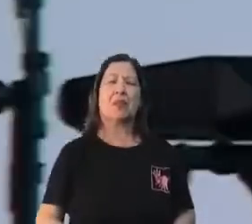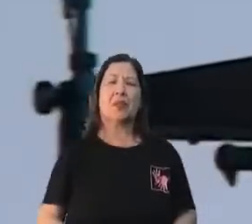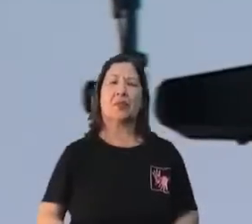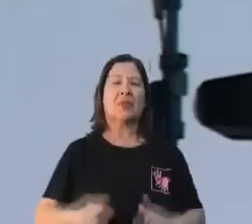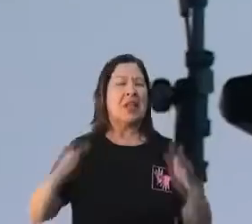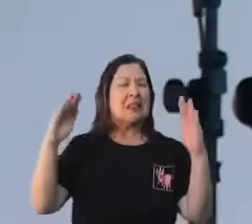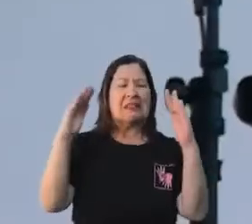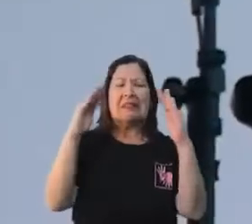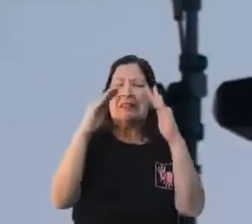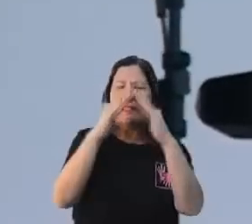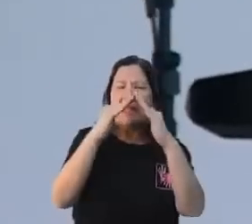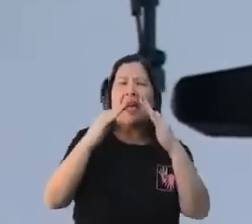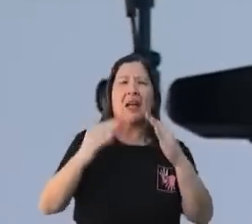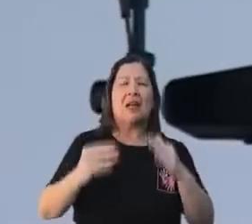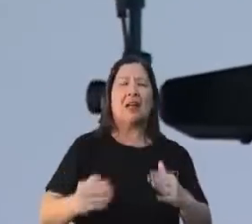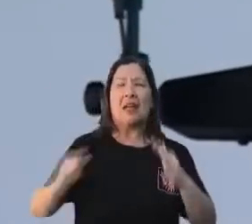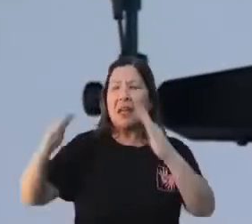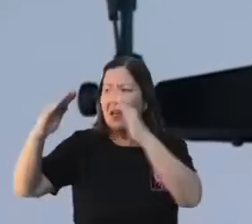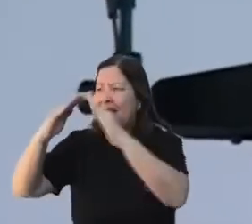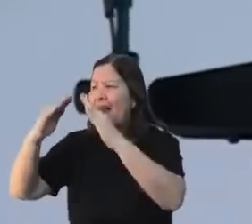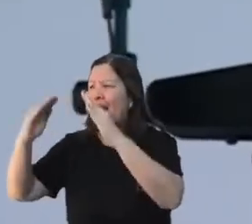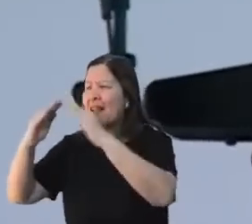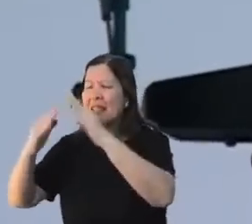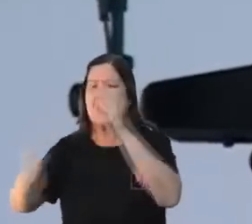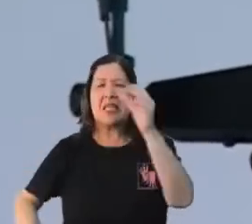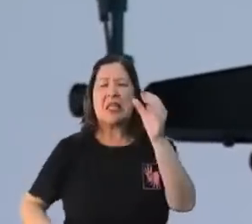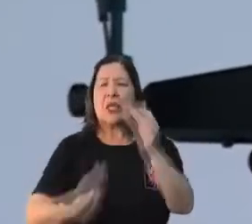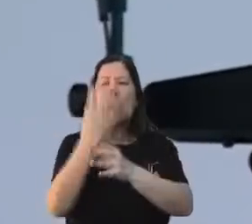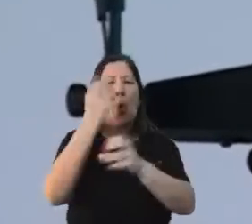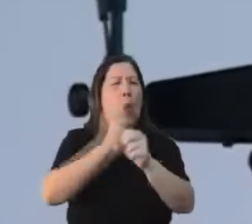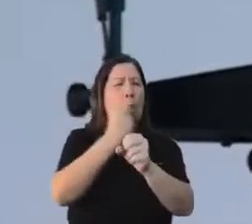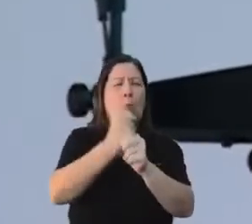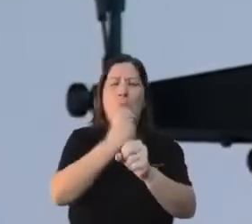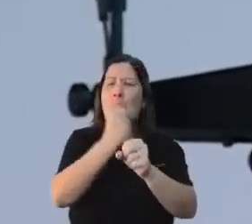mim. Não, isso não é generosidade, isso é avareza.